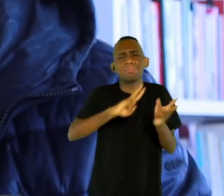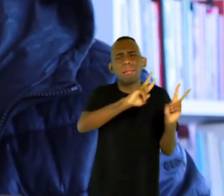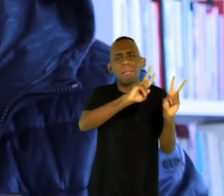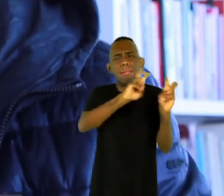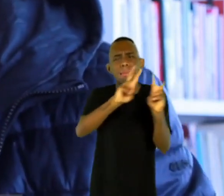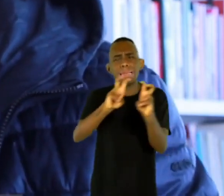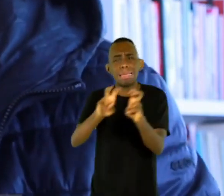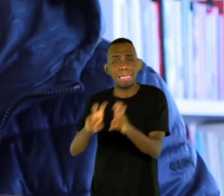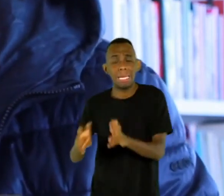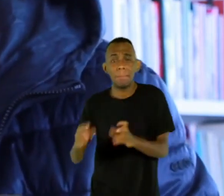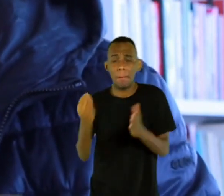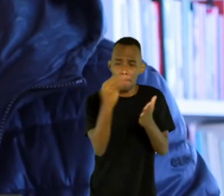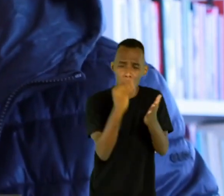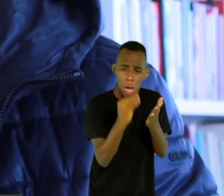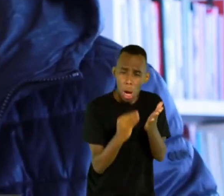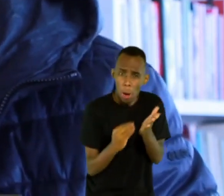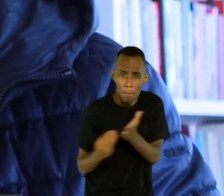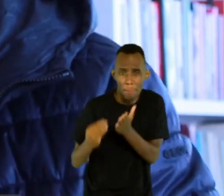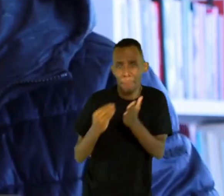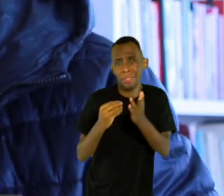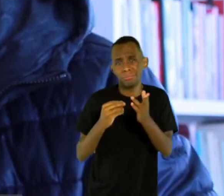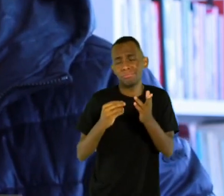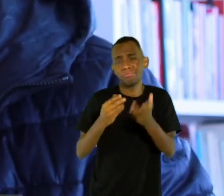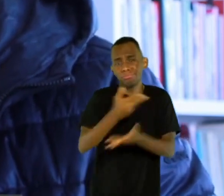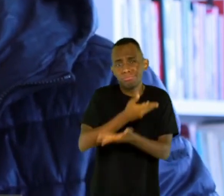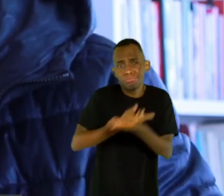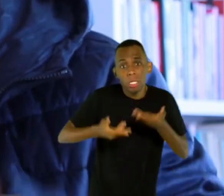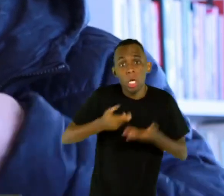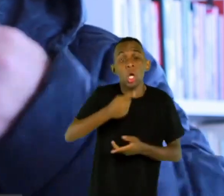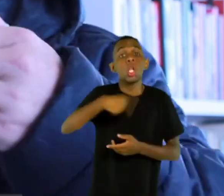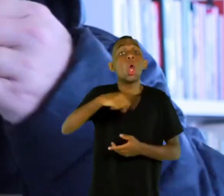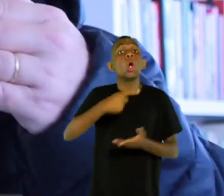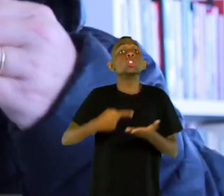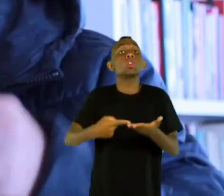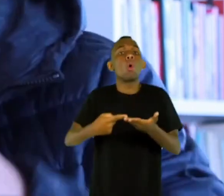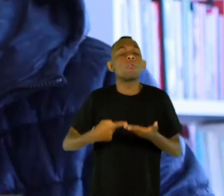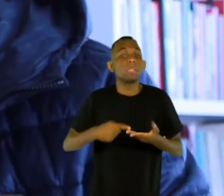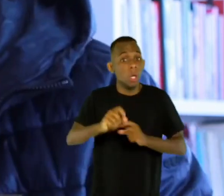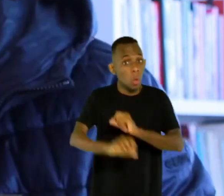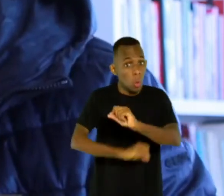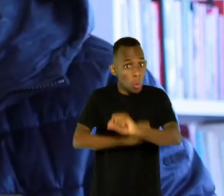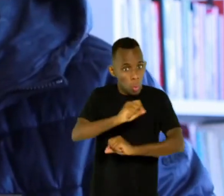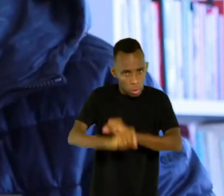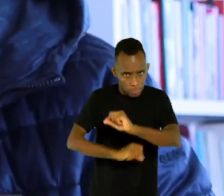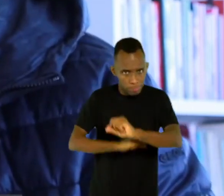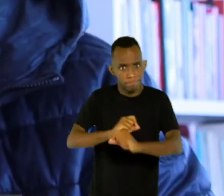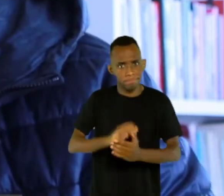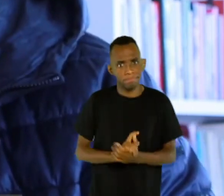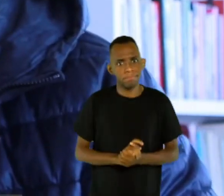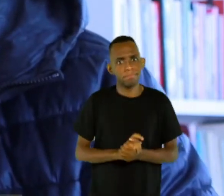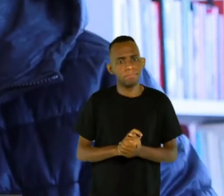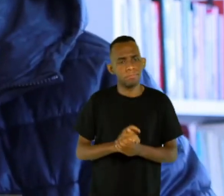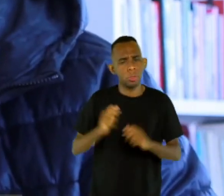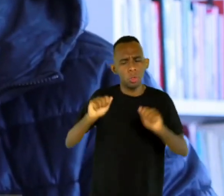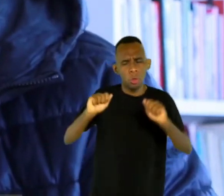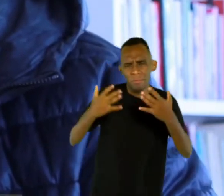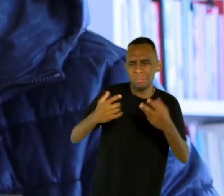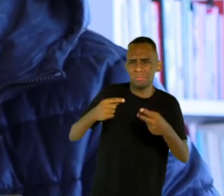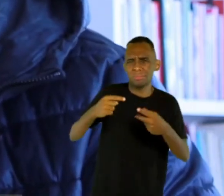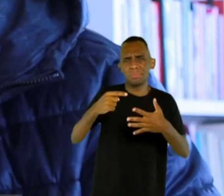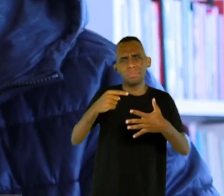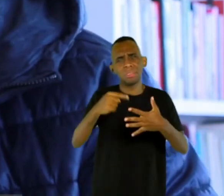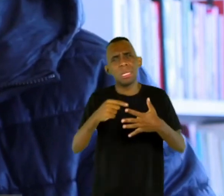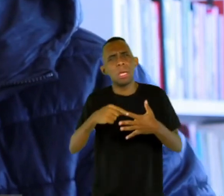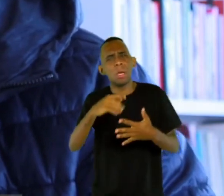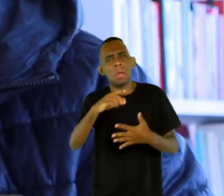ser distribuídos em temas que vamos convidar aí em futuros eventos a Bruna Lombardi, a Maria